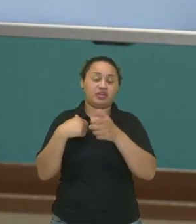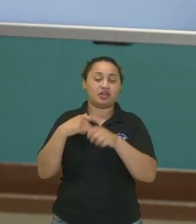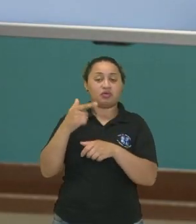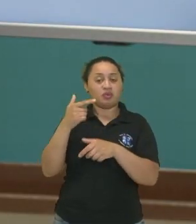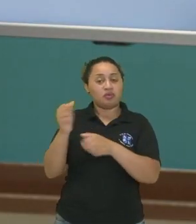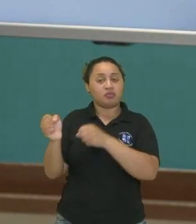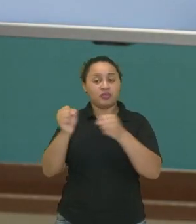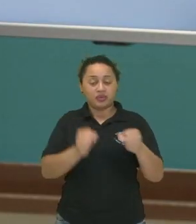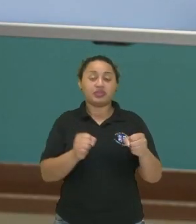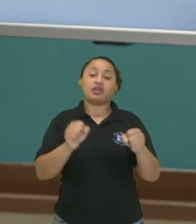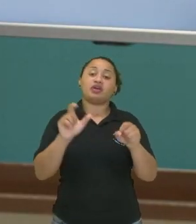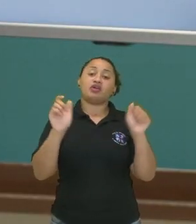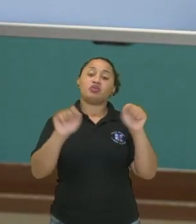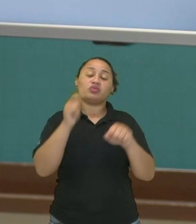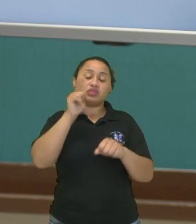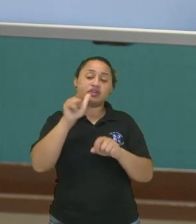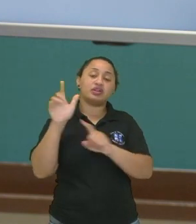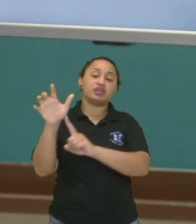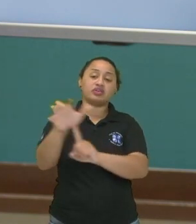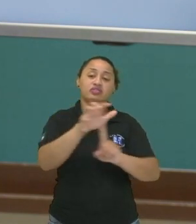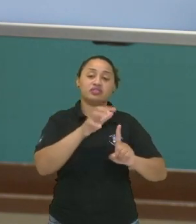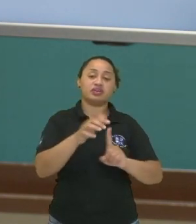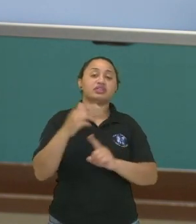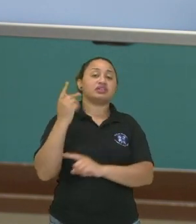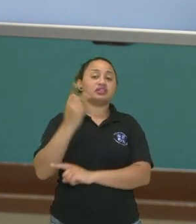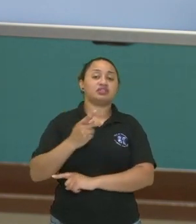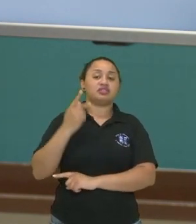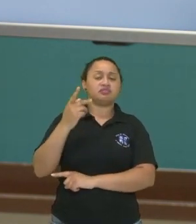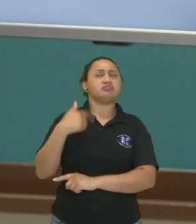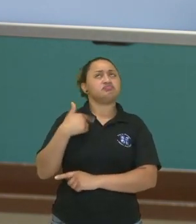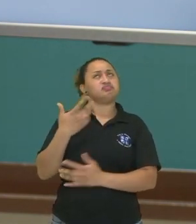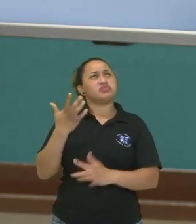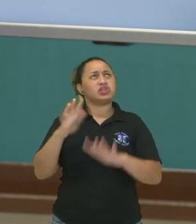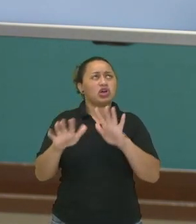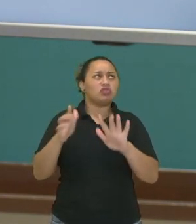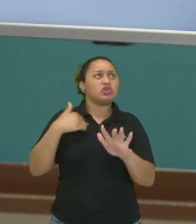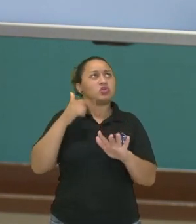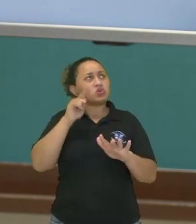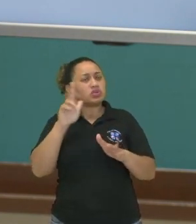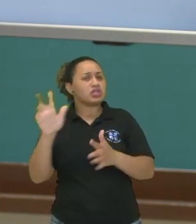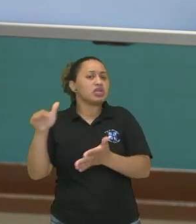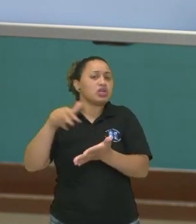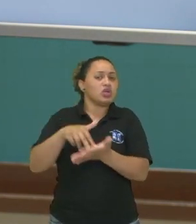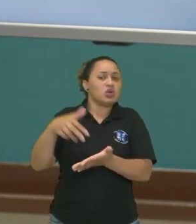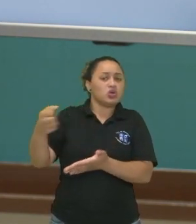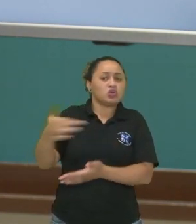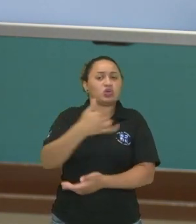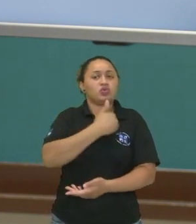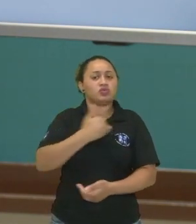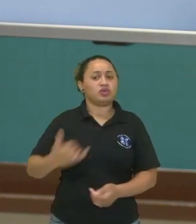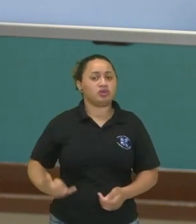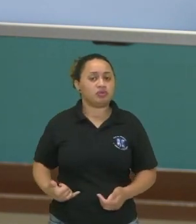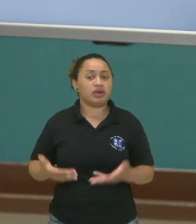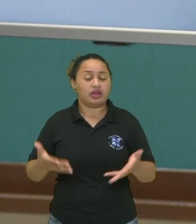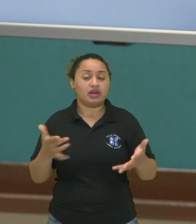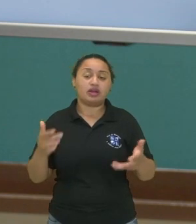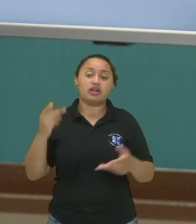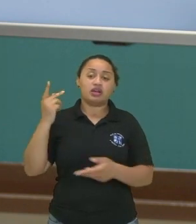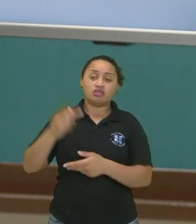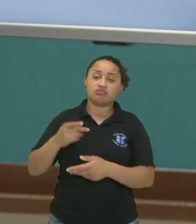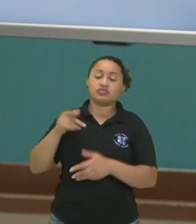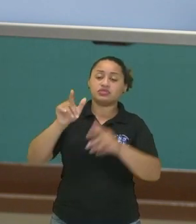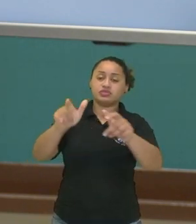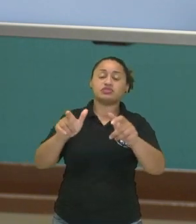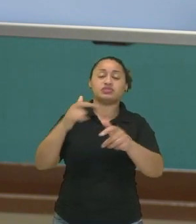ele poderia interferir na política também e se tornar uma espécie de novo um imperador. Não é um cara que iria dominar a política em Roma. Claro